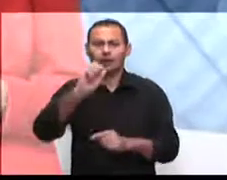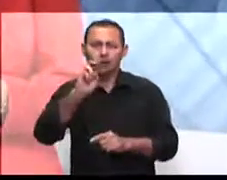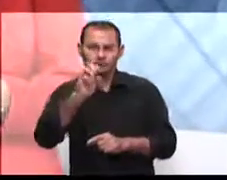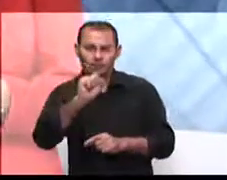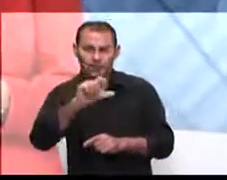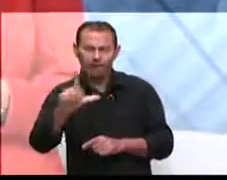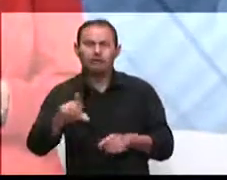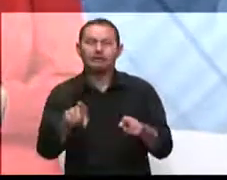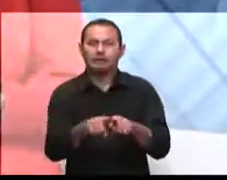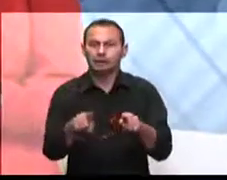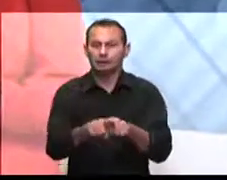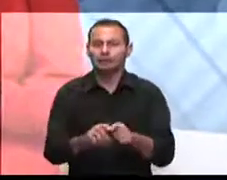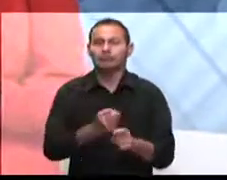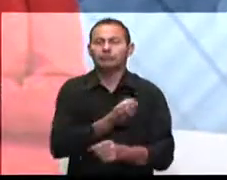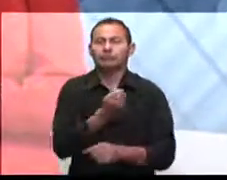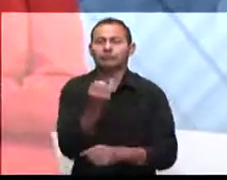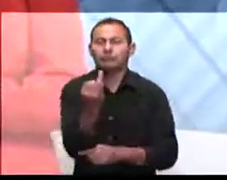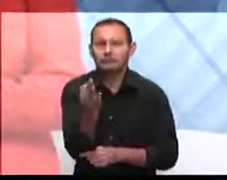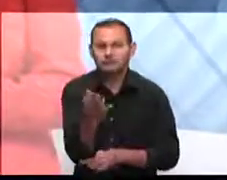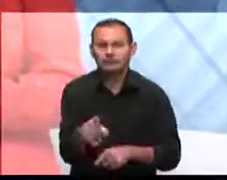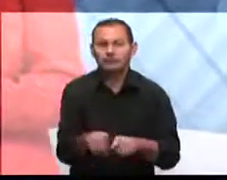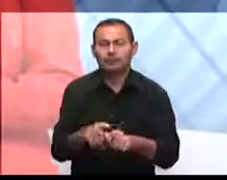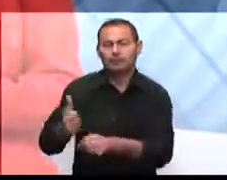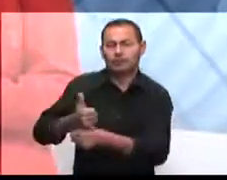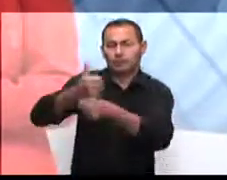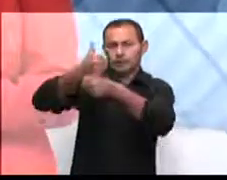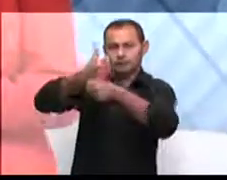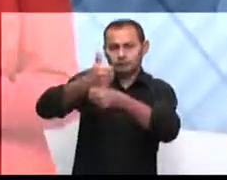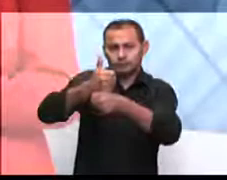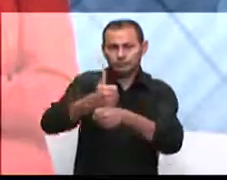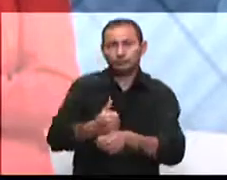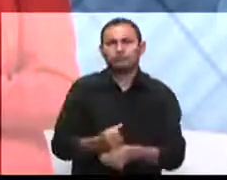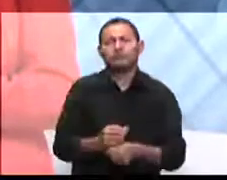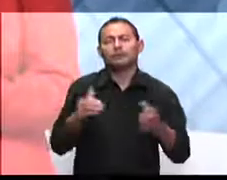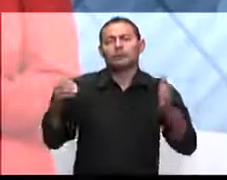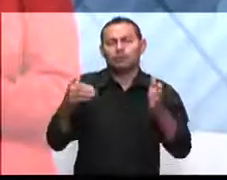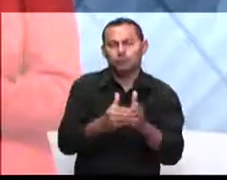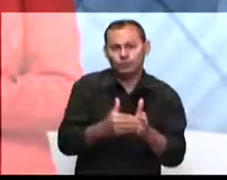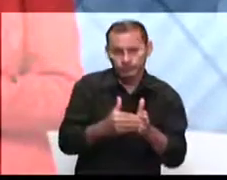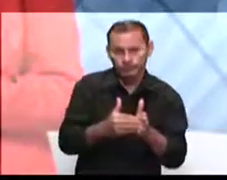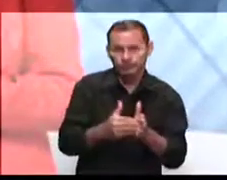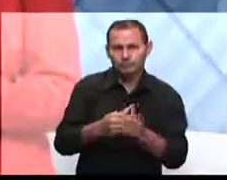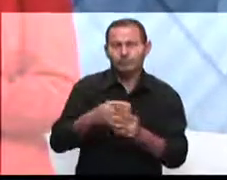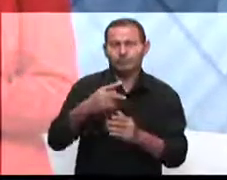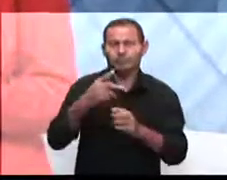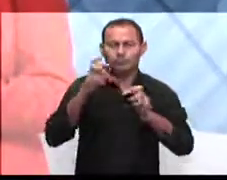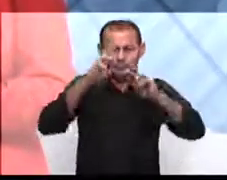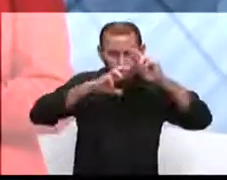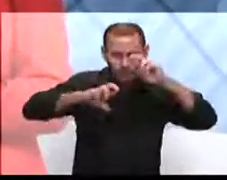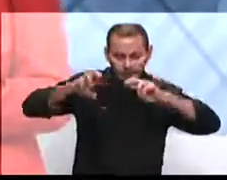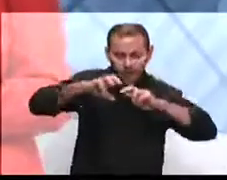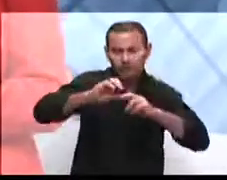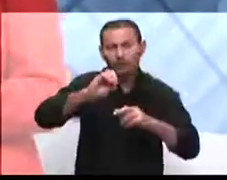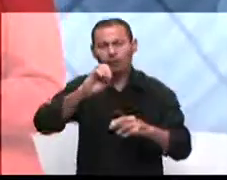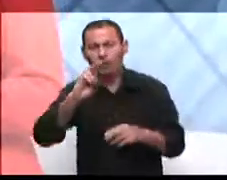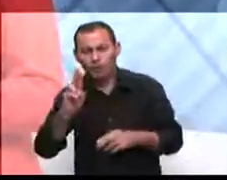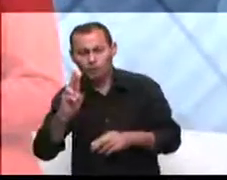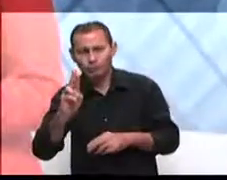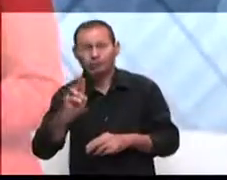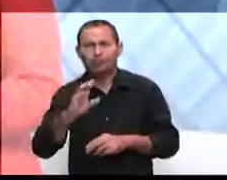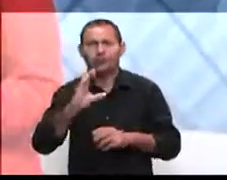e ainda quantitativa e qualitativa, e por último, por observação ou